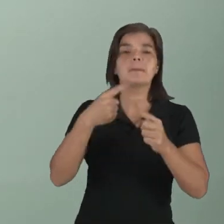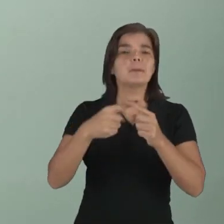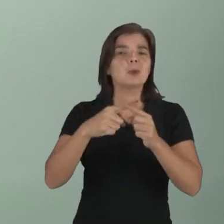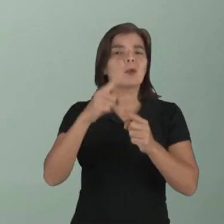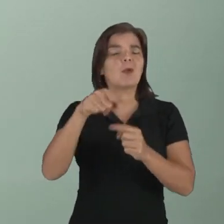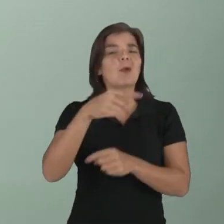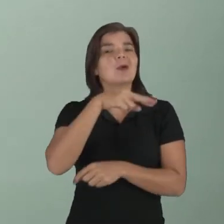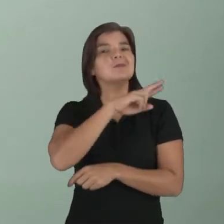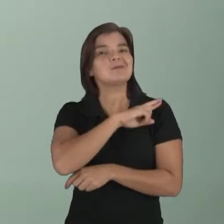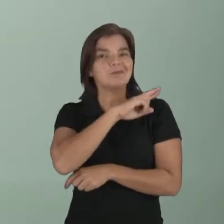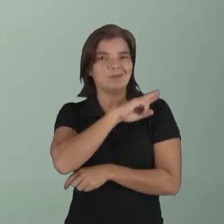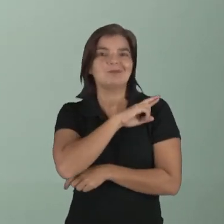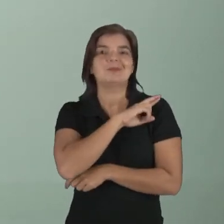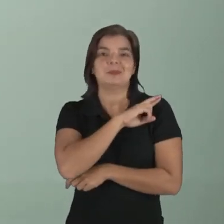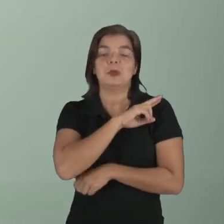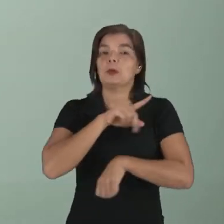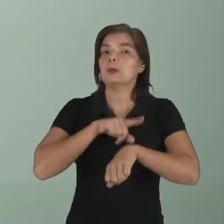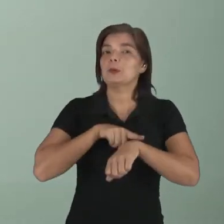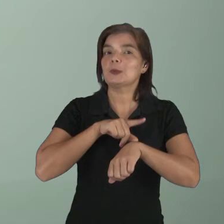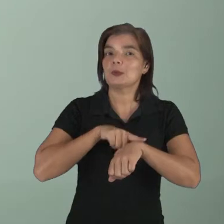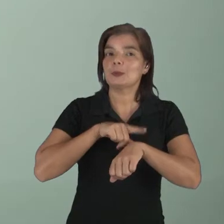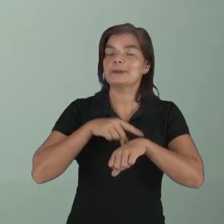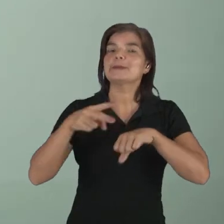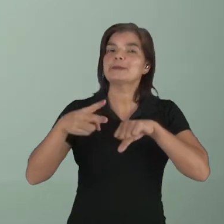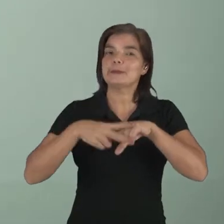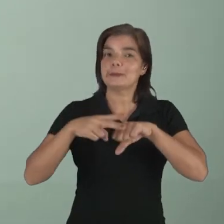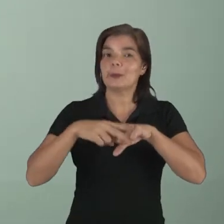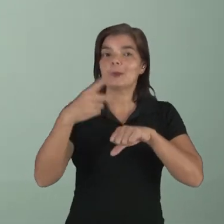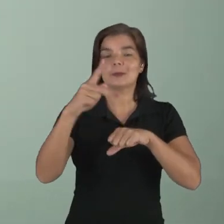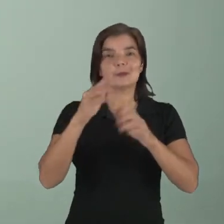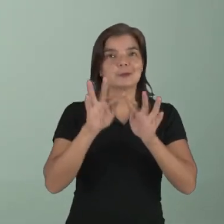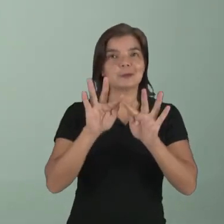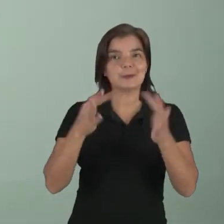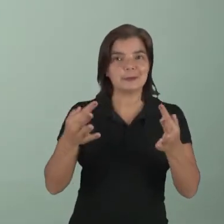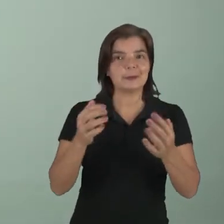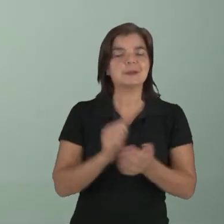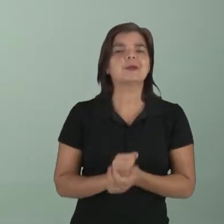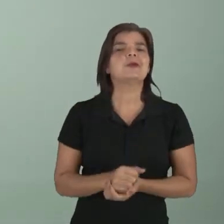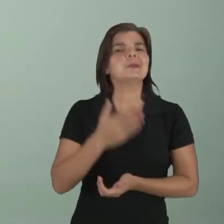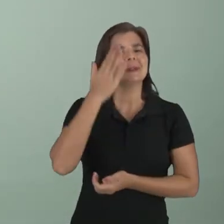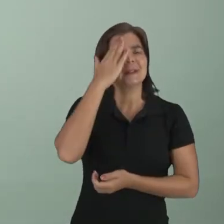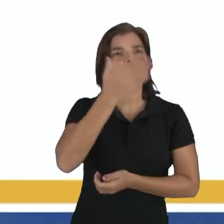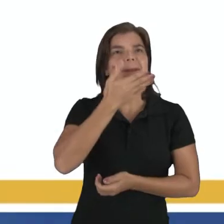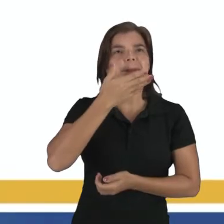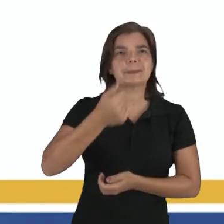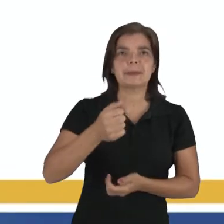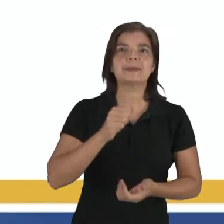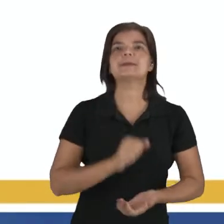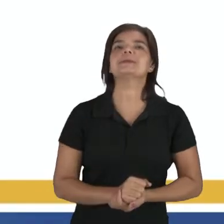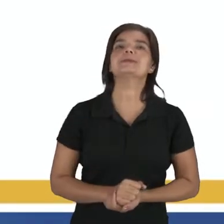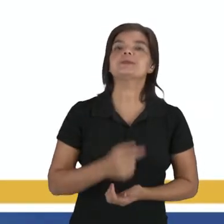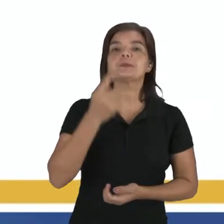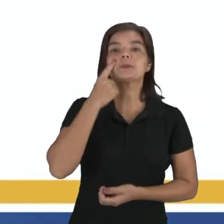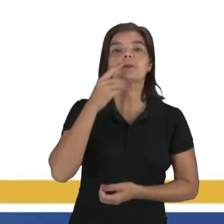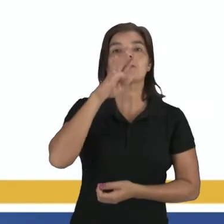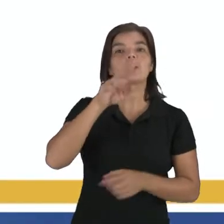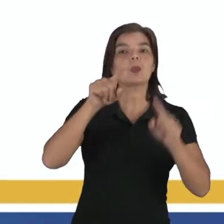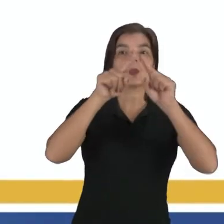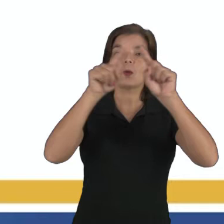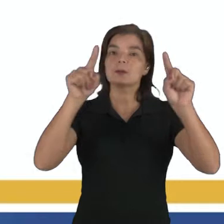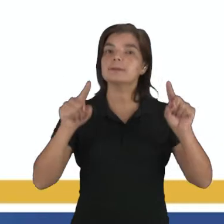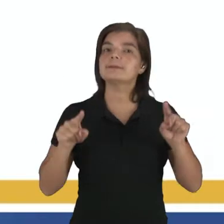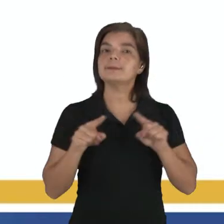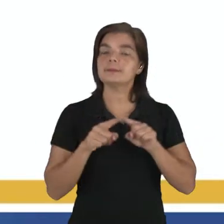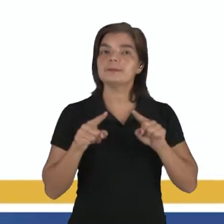porque ele é o responsável por dar o tempo do verbo da sua frase. Vamos entender isso aí melhor. Então, observem esse quadro que está aparecendo